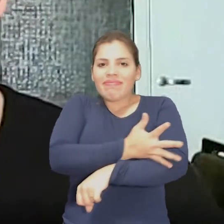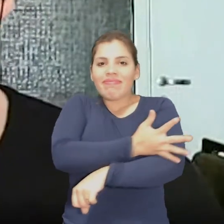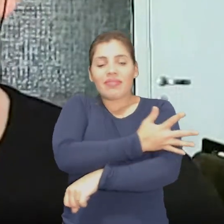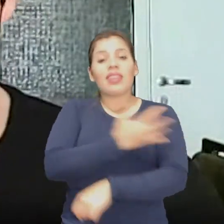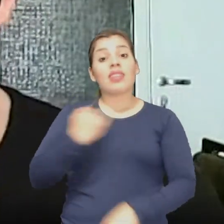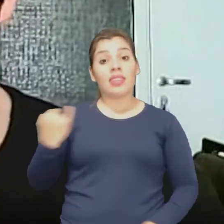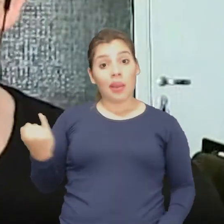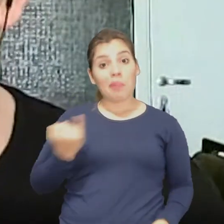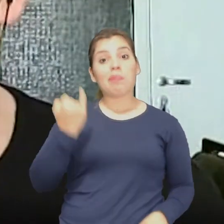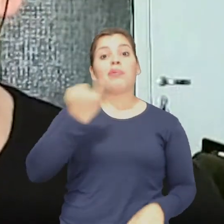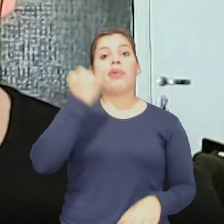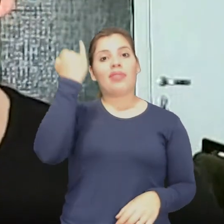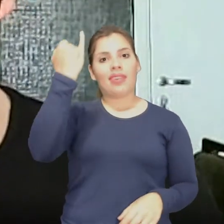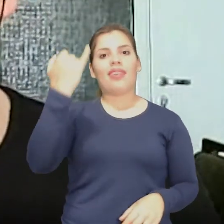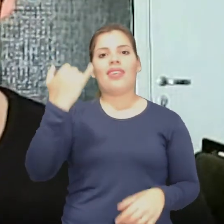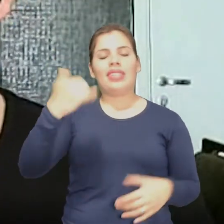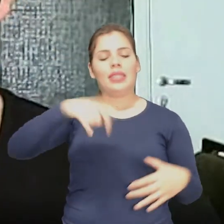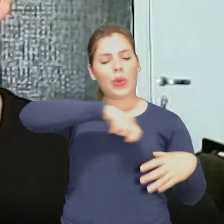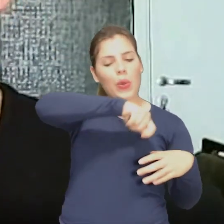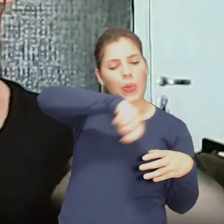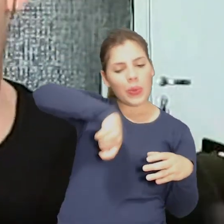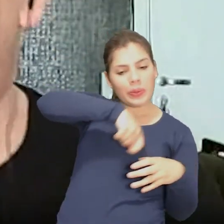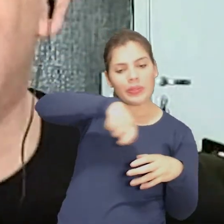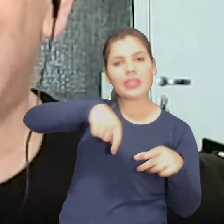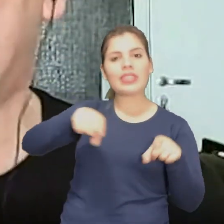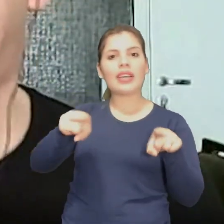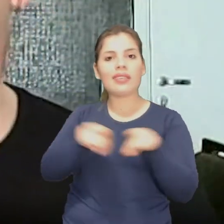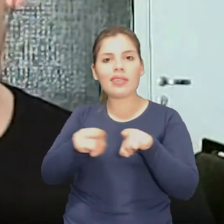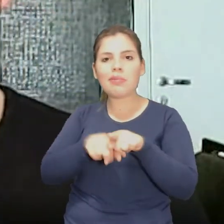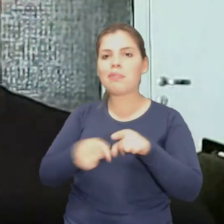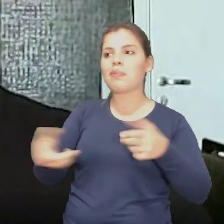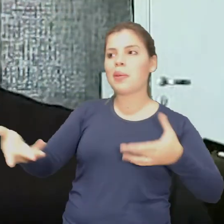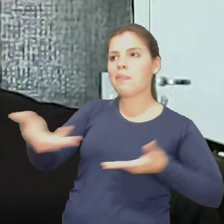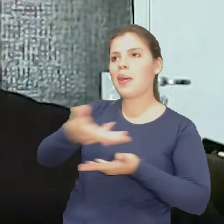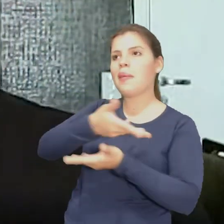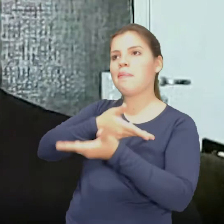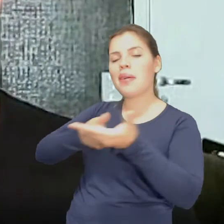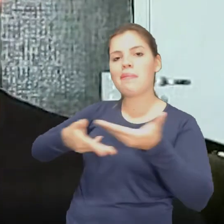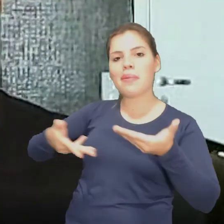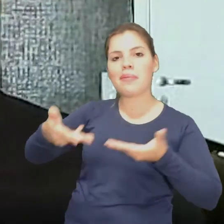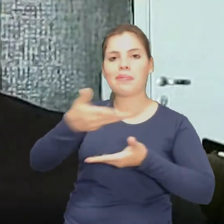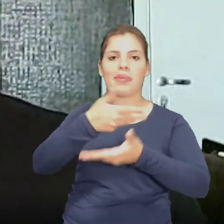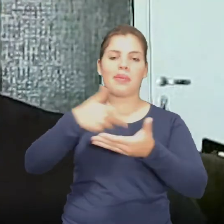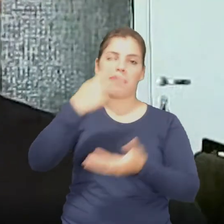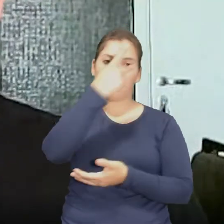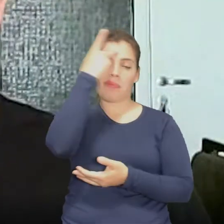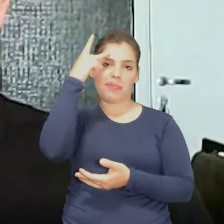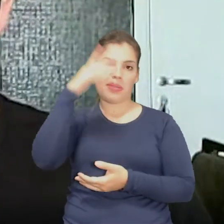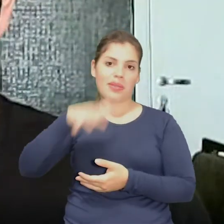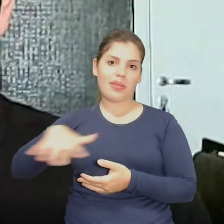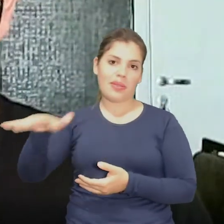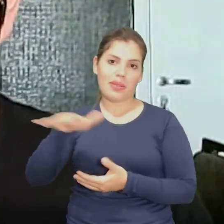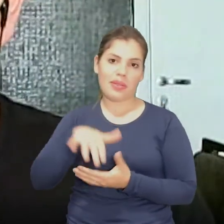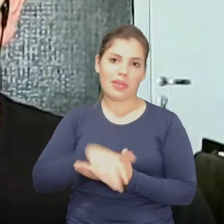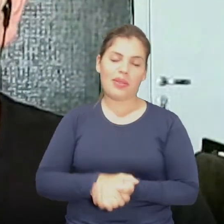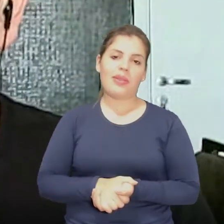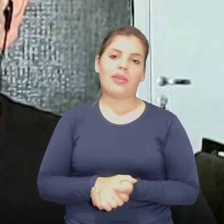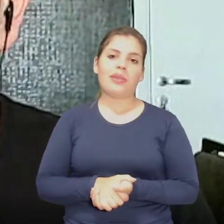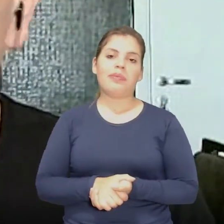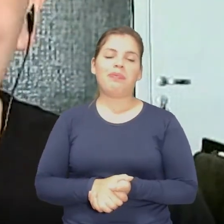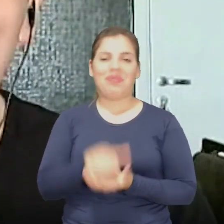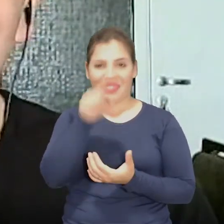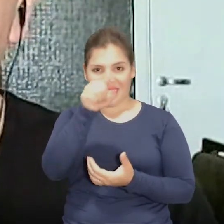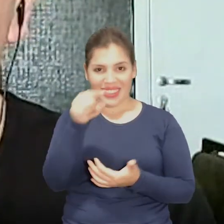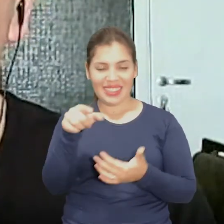emocional muito importante, eu acredito, né? Essa questão de cozinhar e estar relacionando, né? Se relacionando com as pessoas.